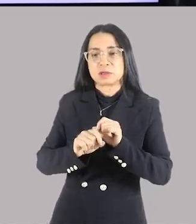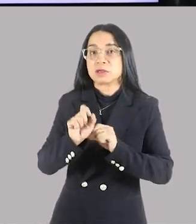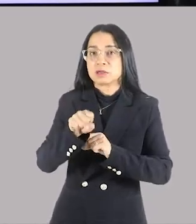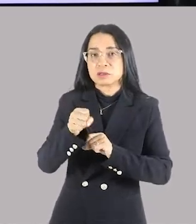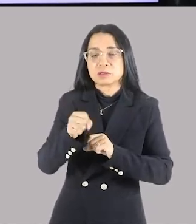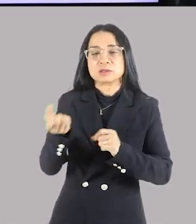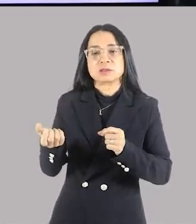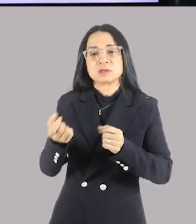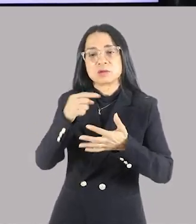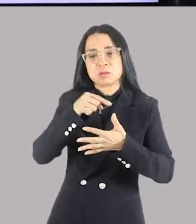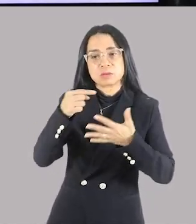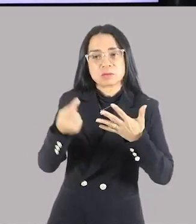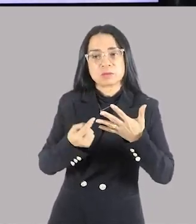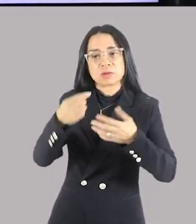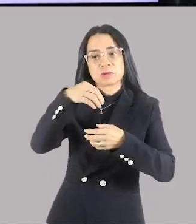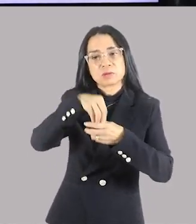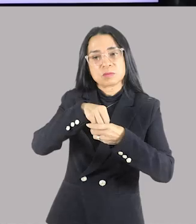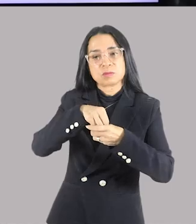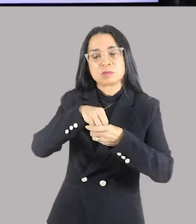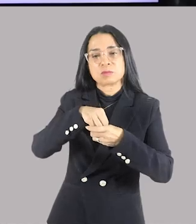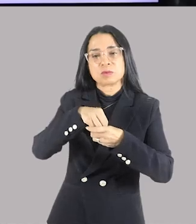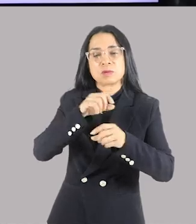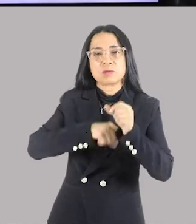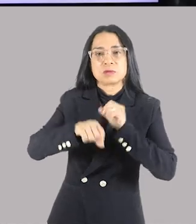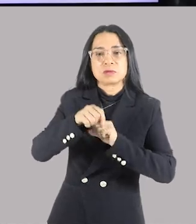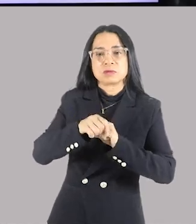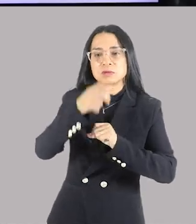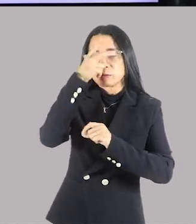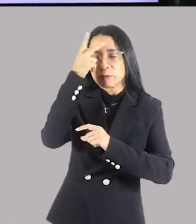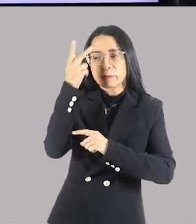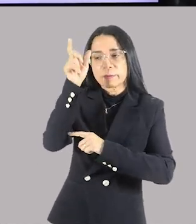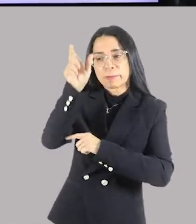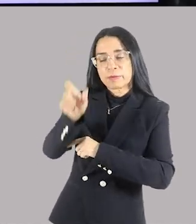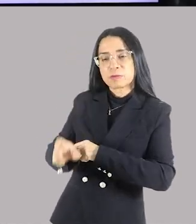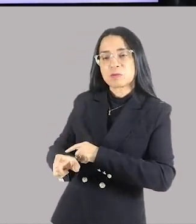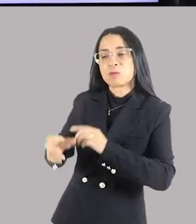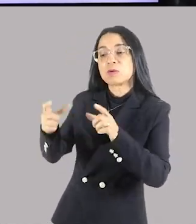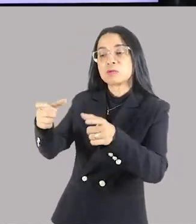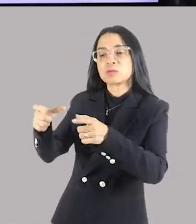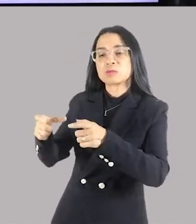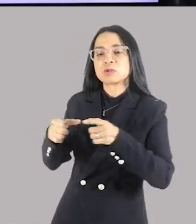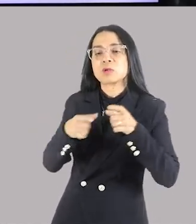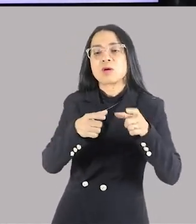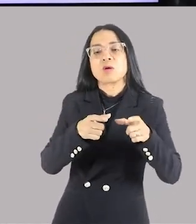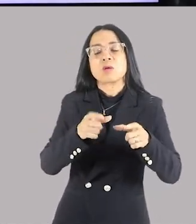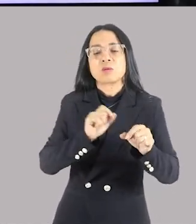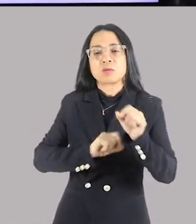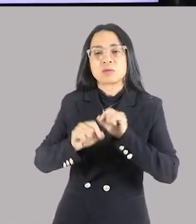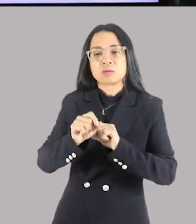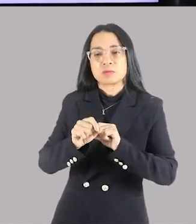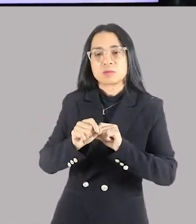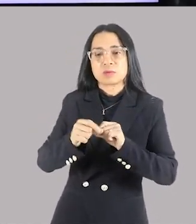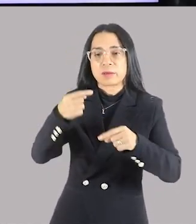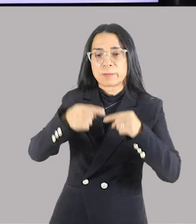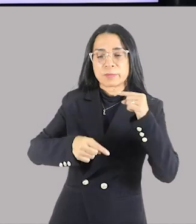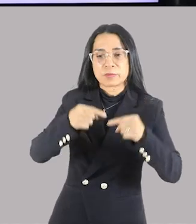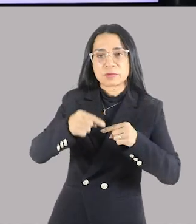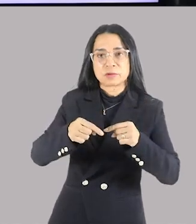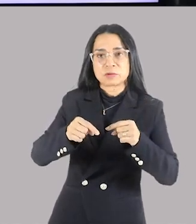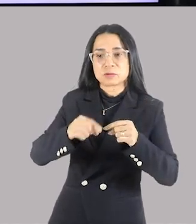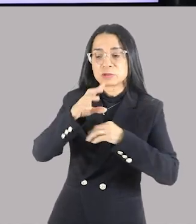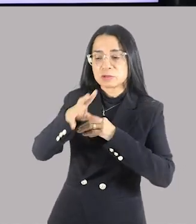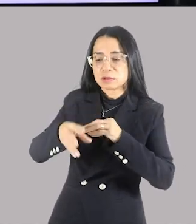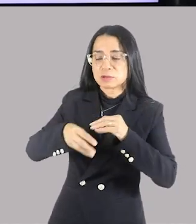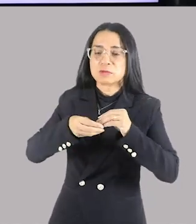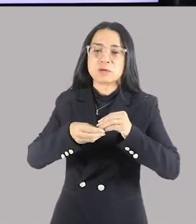aspecto subjetivo da administração pública são as pessoas, os órgãos e as entidades administrativas e políticas que formam